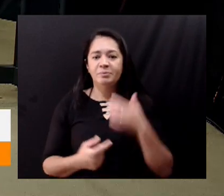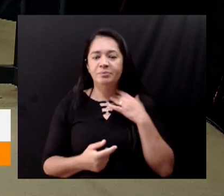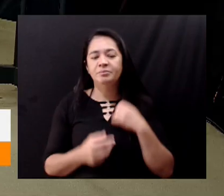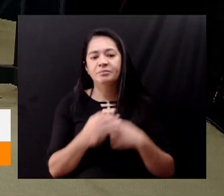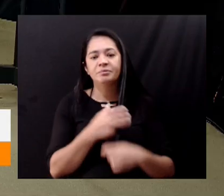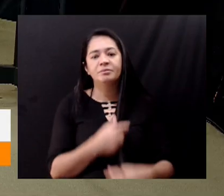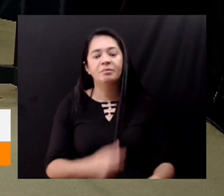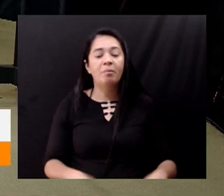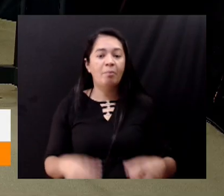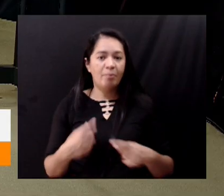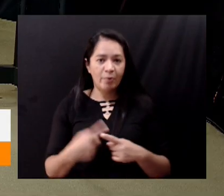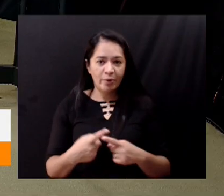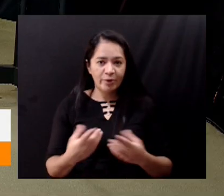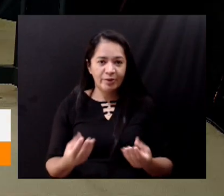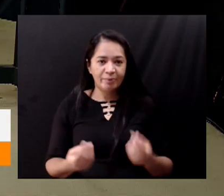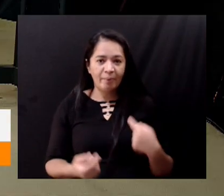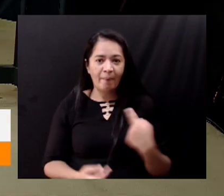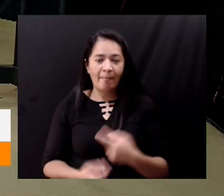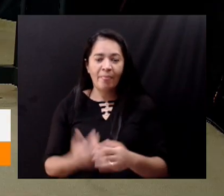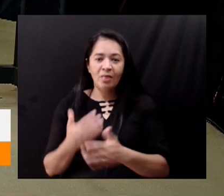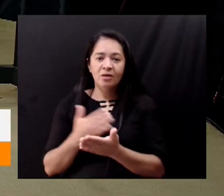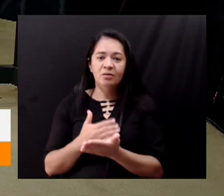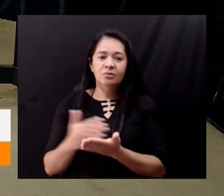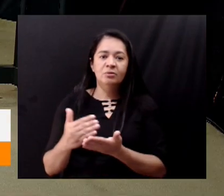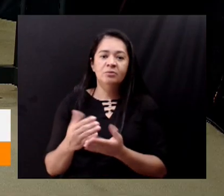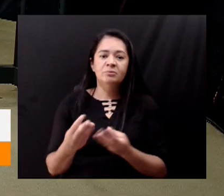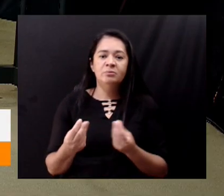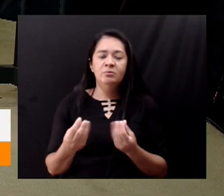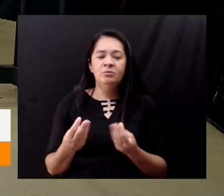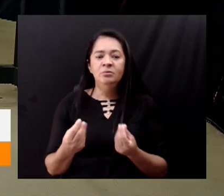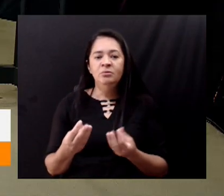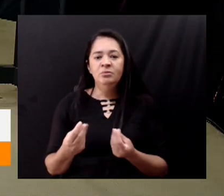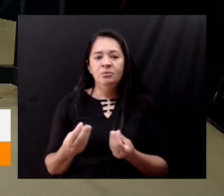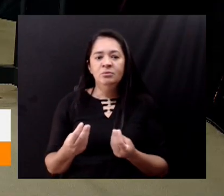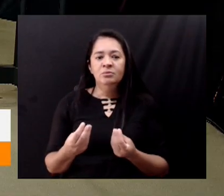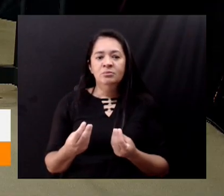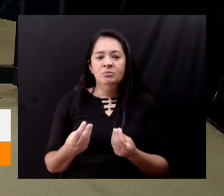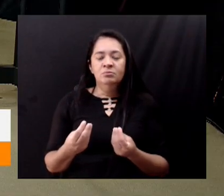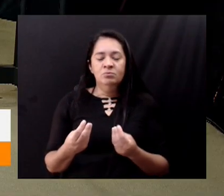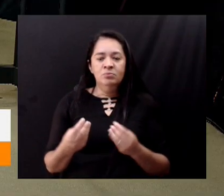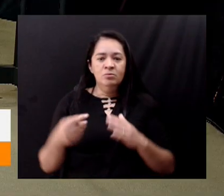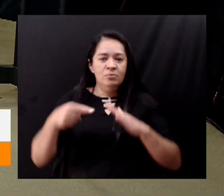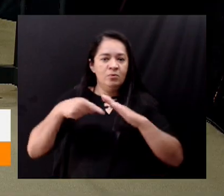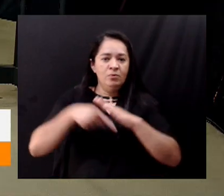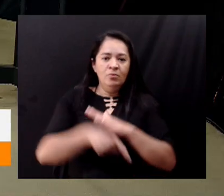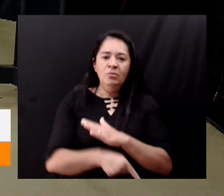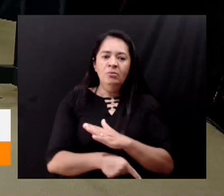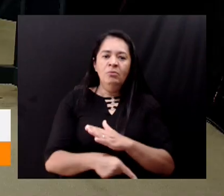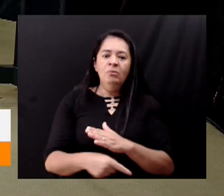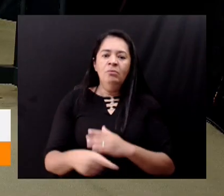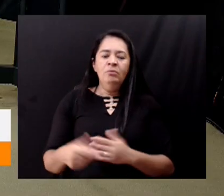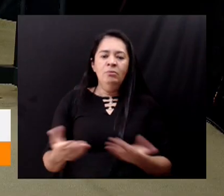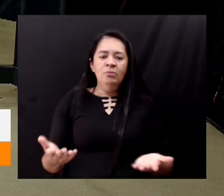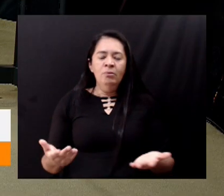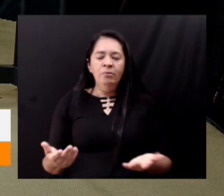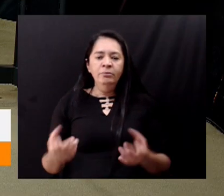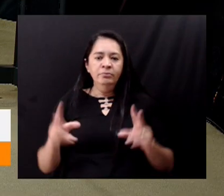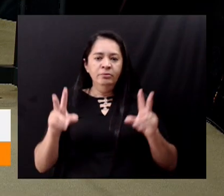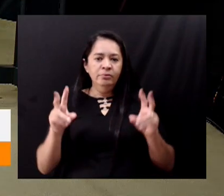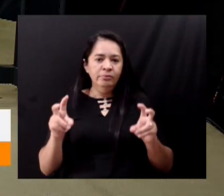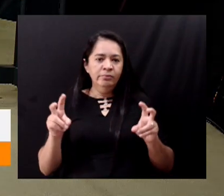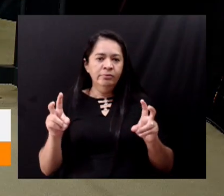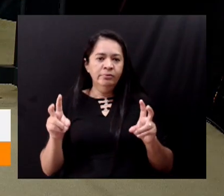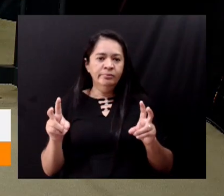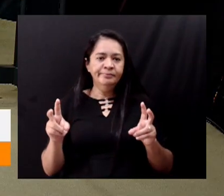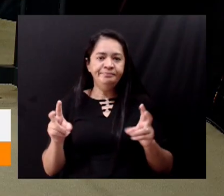gente entra em um buraco sem fundo e a gente acaba caindo na questão da compulsão